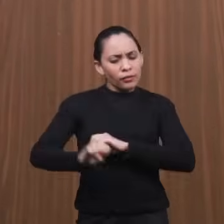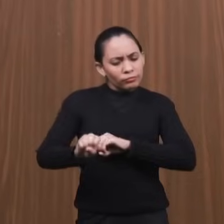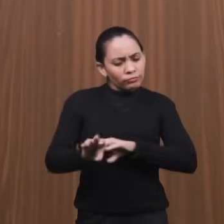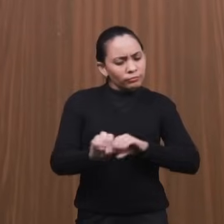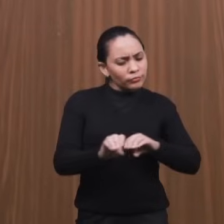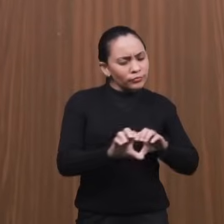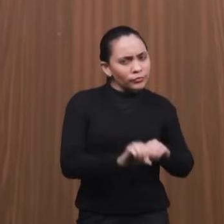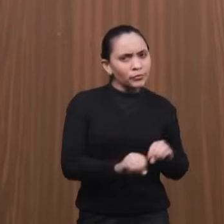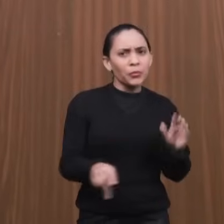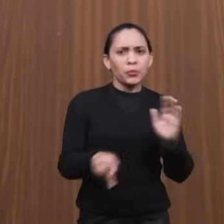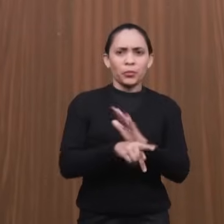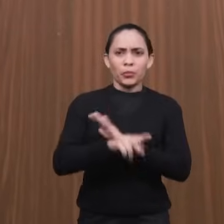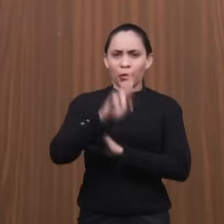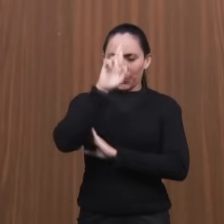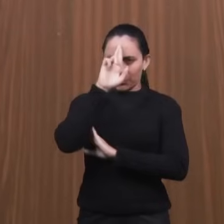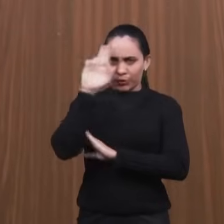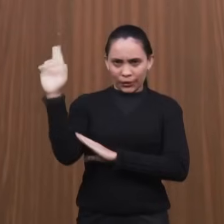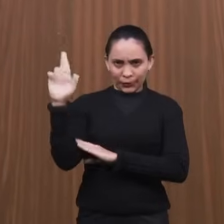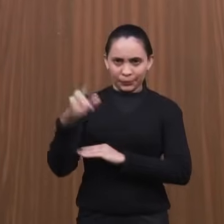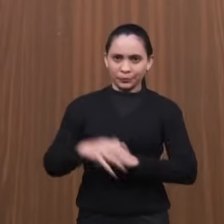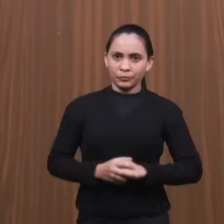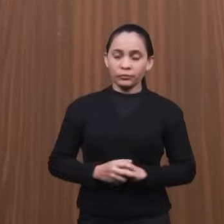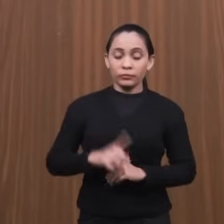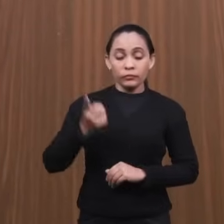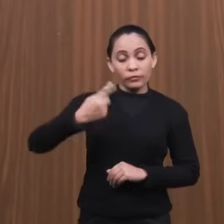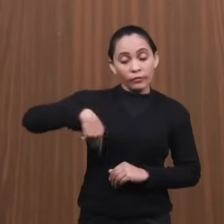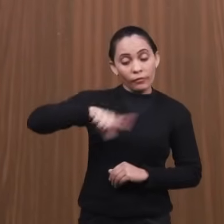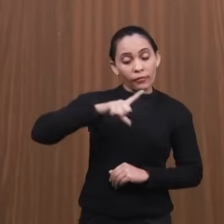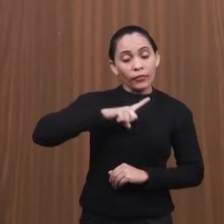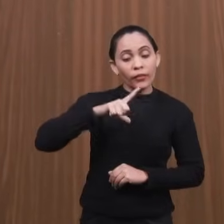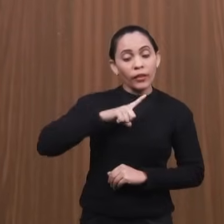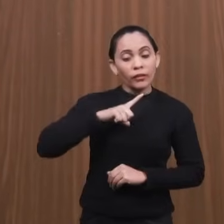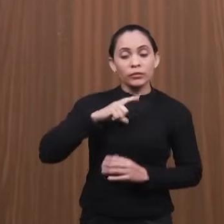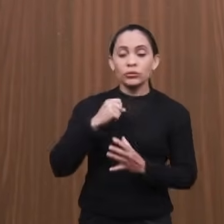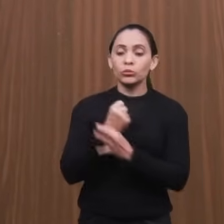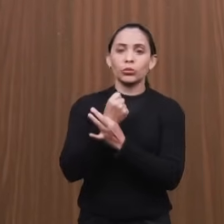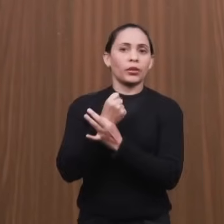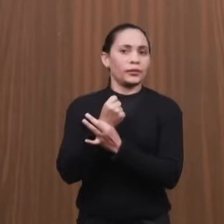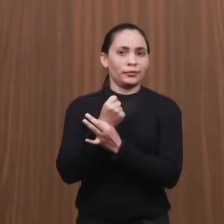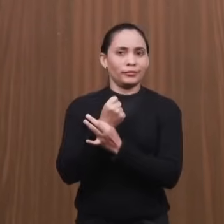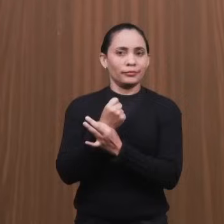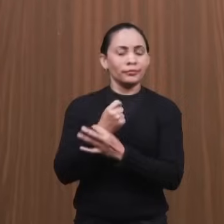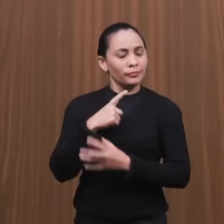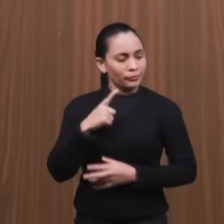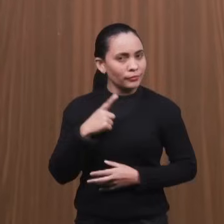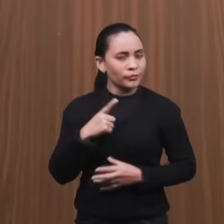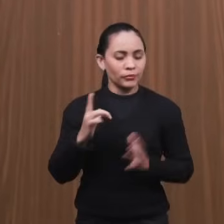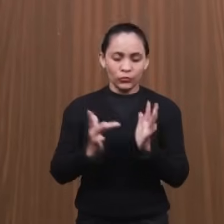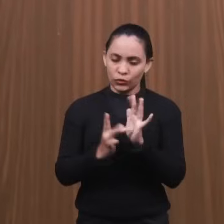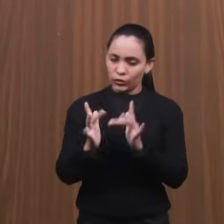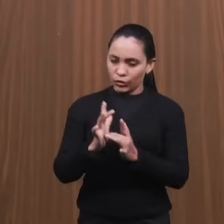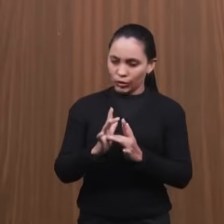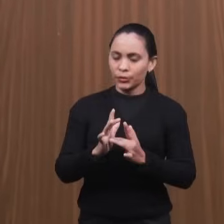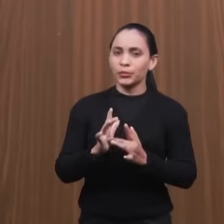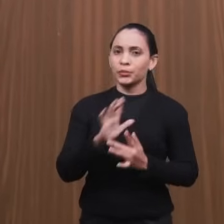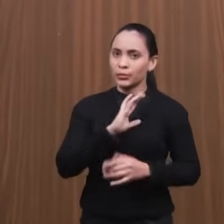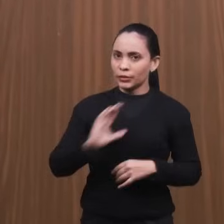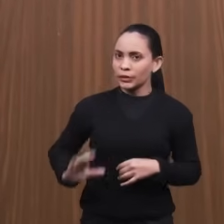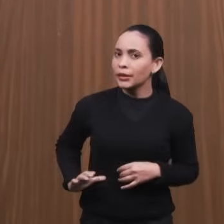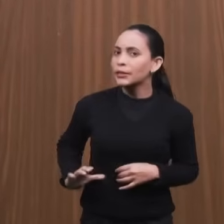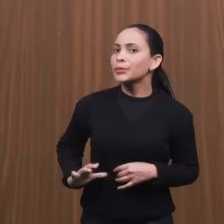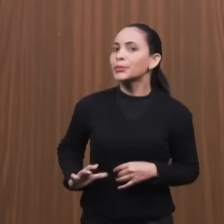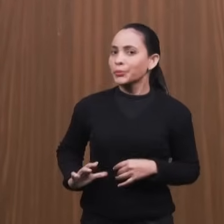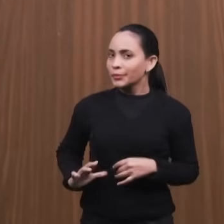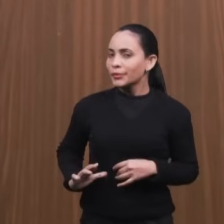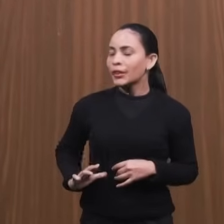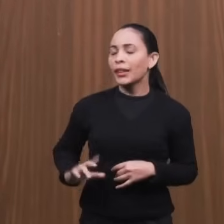ensinamentos do Senhor. Então, conservados por quem? Por Jesus Cristo, não é? Ou